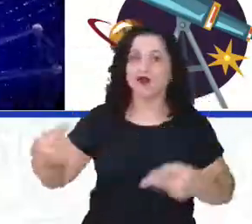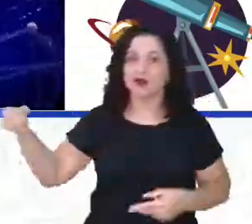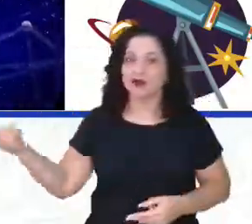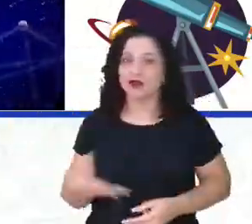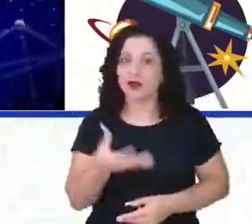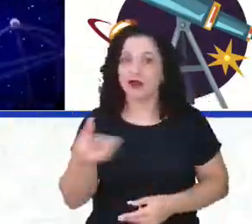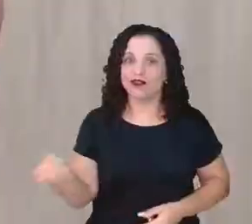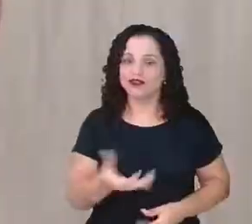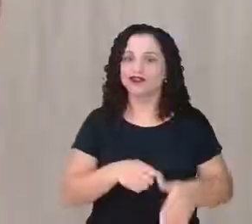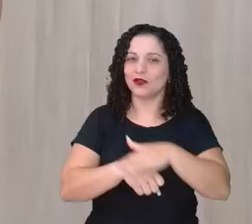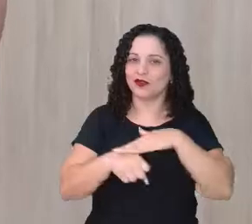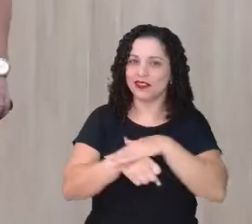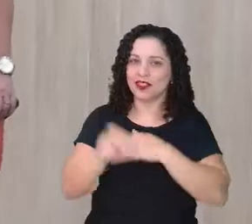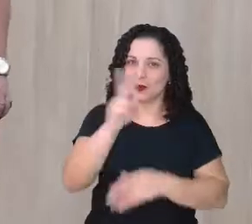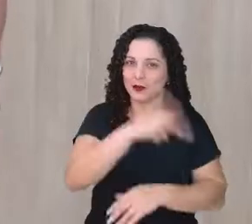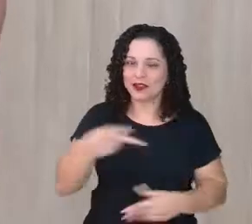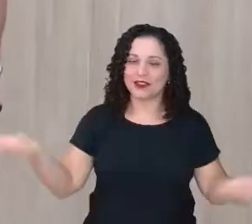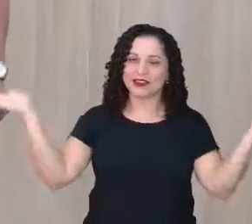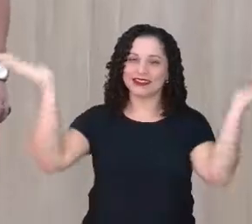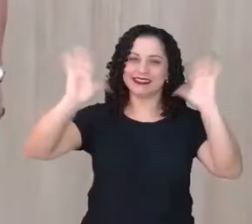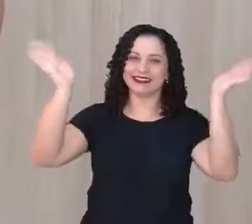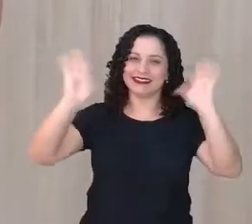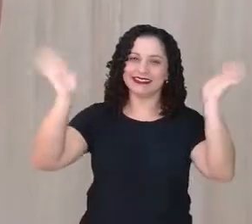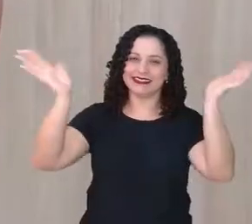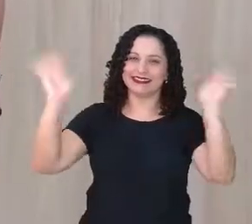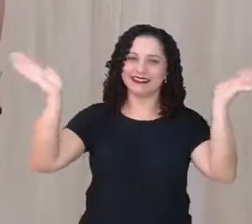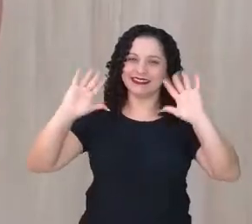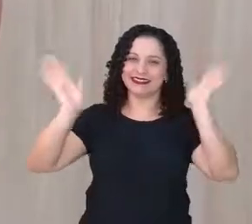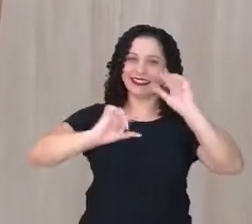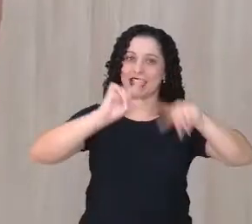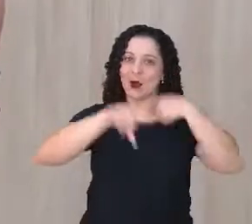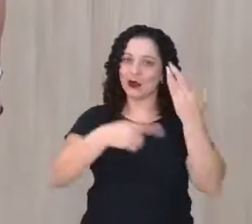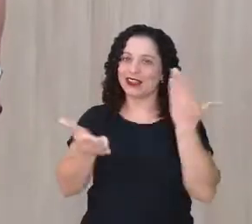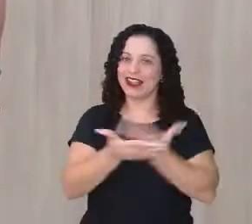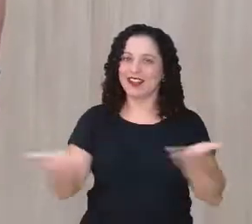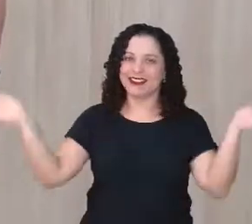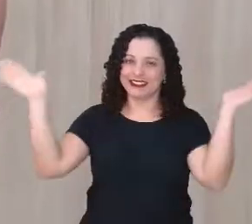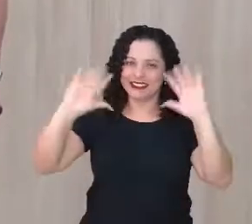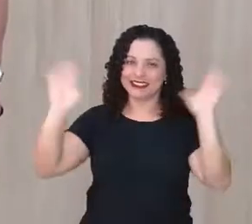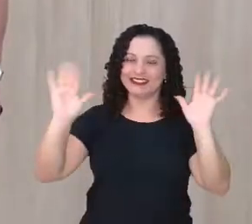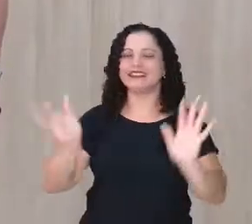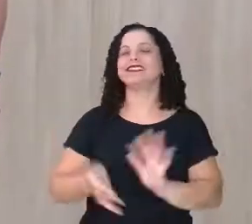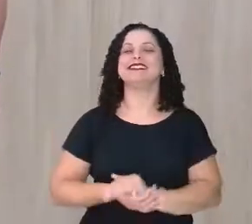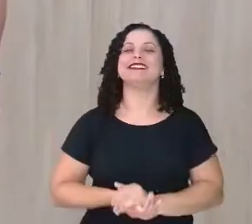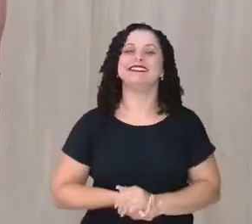Converse com o professor de vocês. Tchau, pessoal. Aguardo vocês na próxima aula.